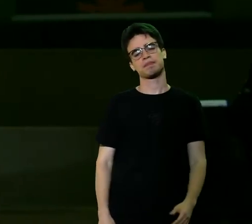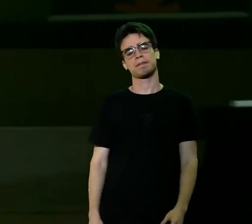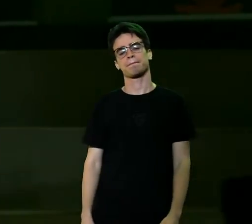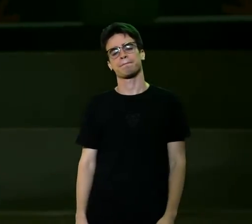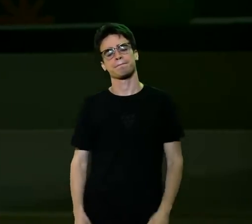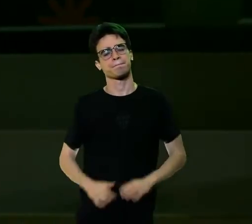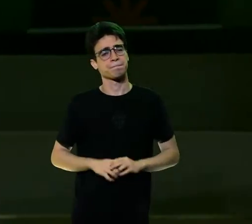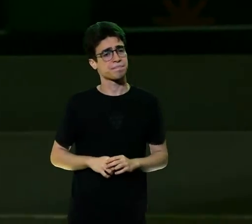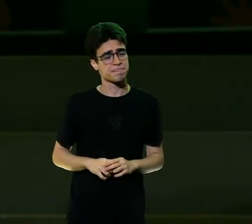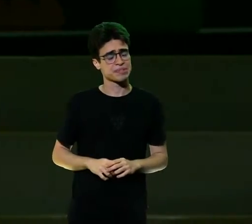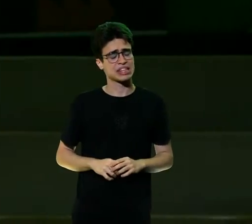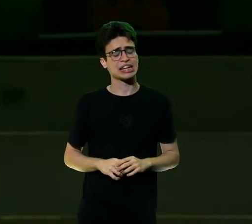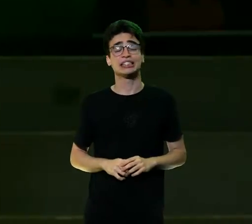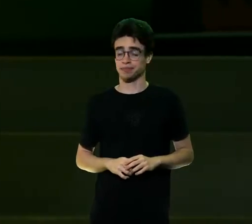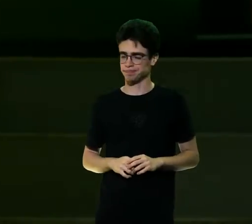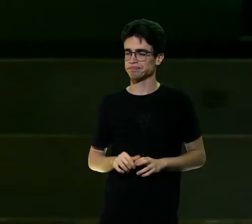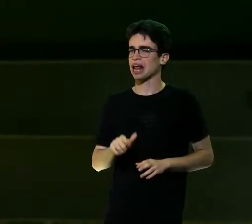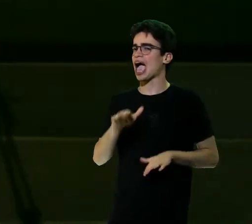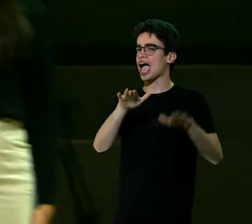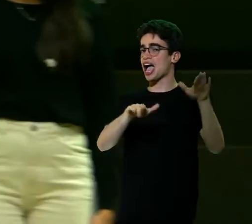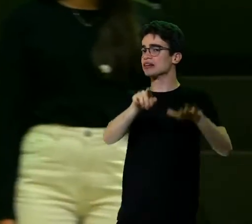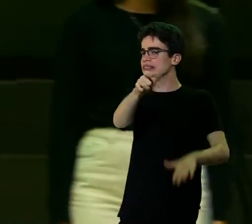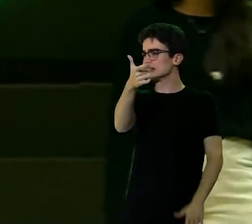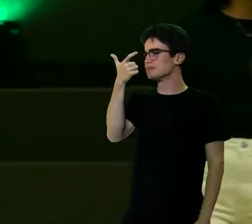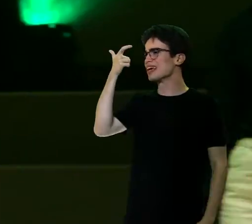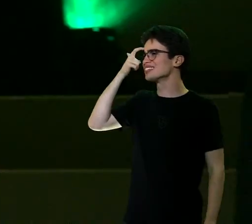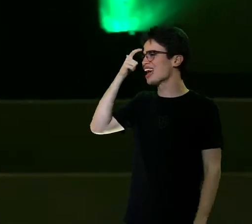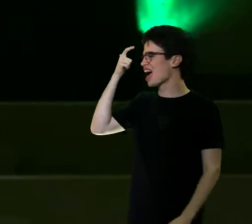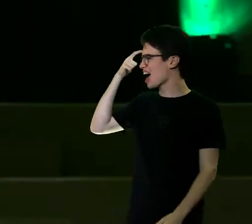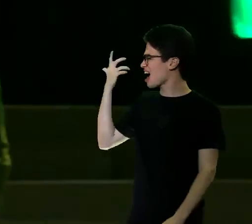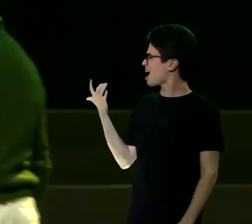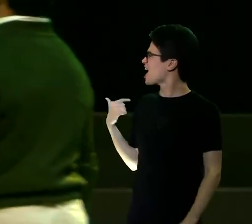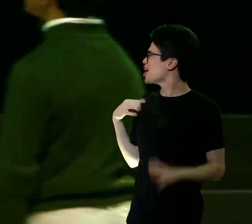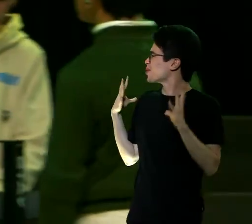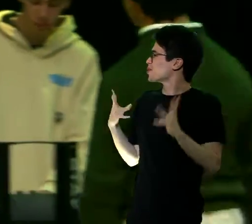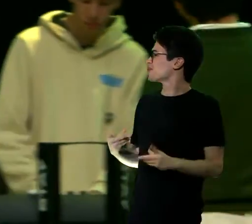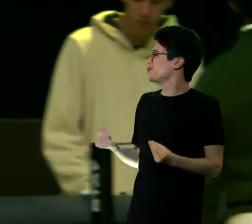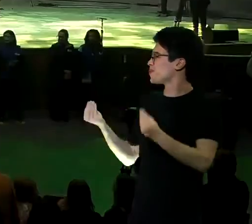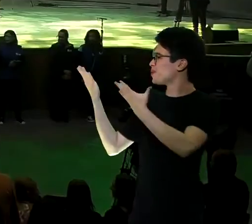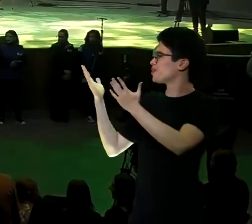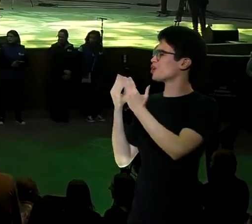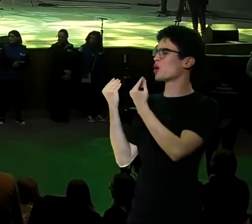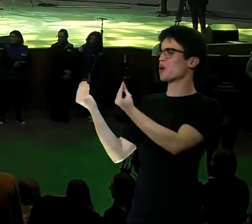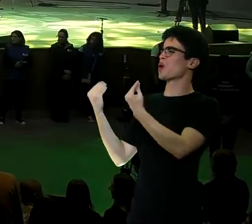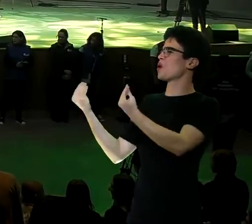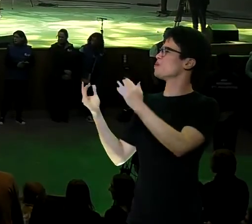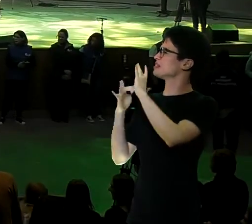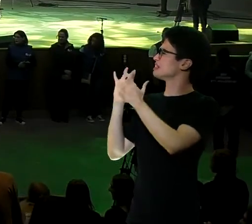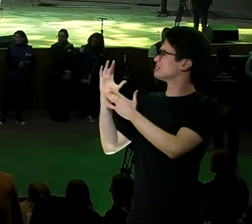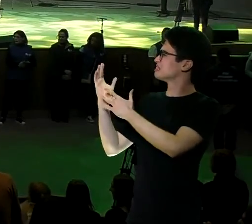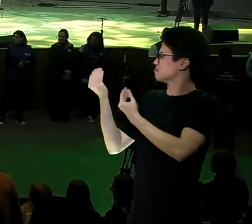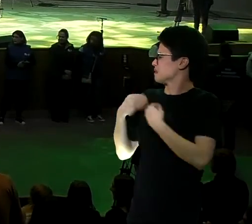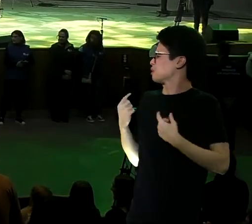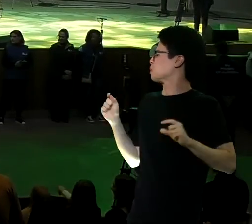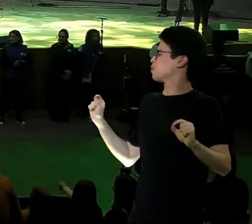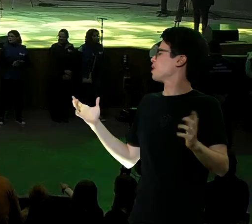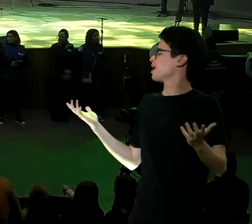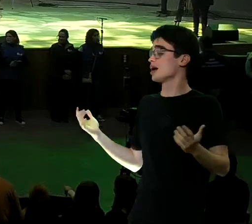E aí você começa a pensar, mas eu entregar tudo, e o que Jesus fez por mim? Jesus